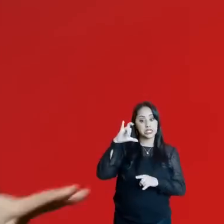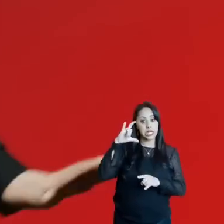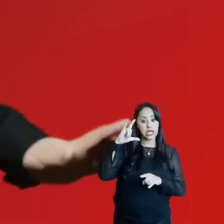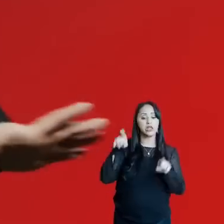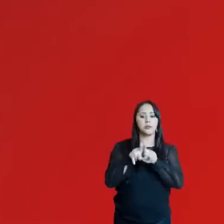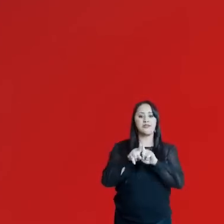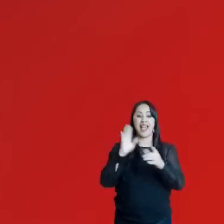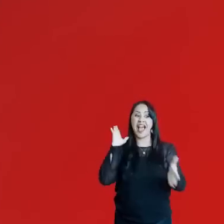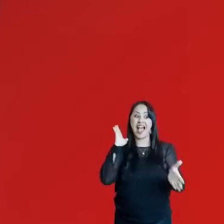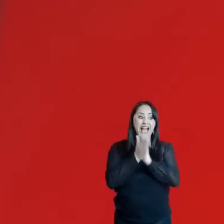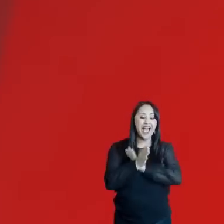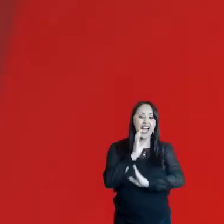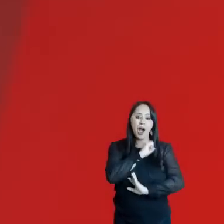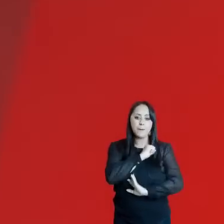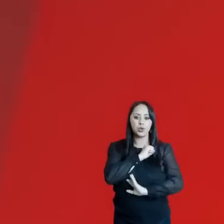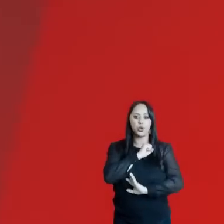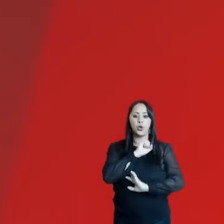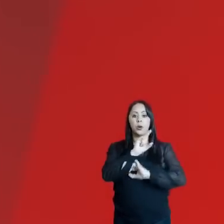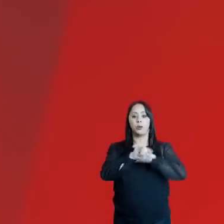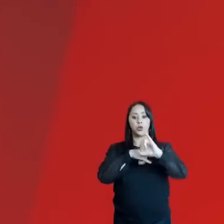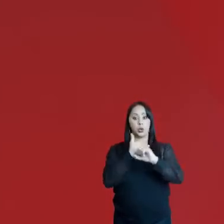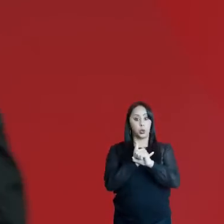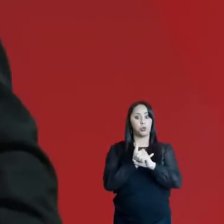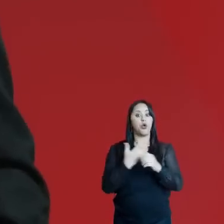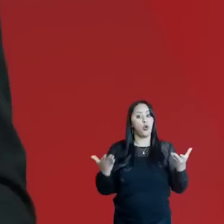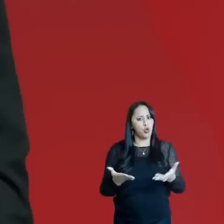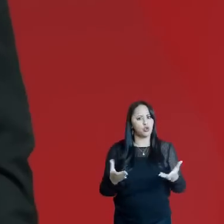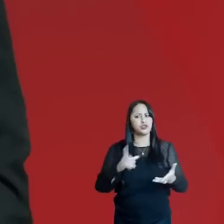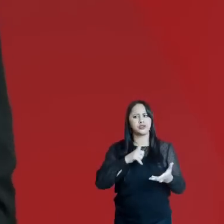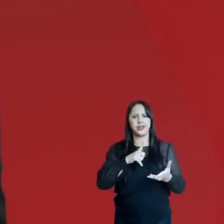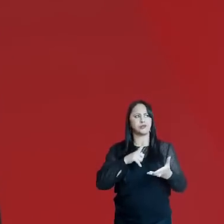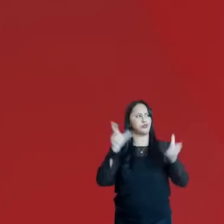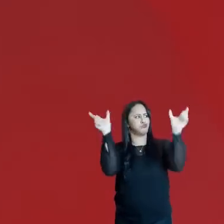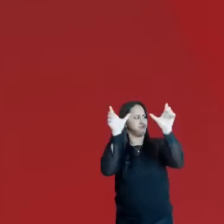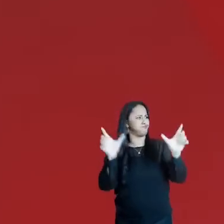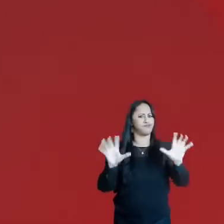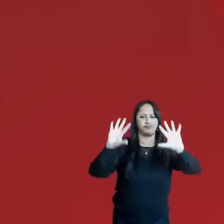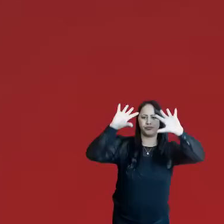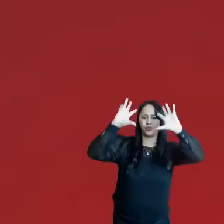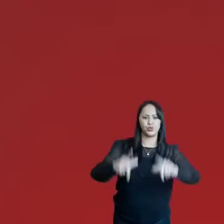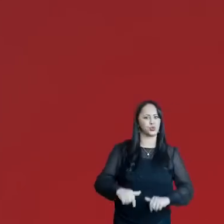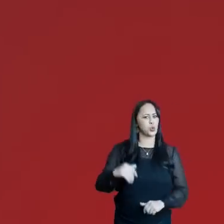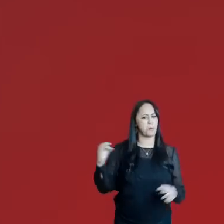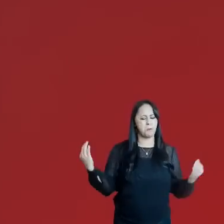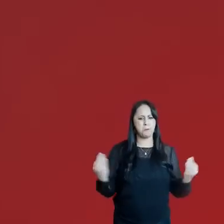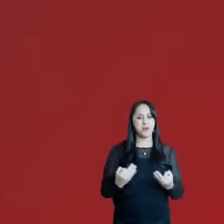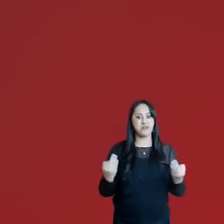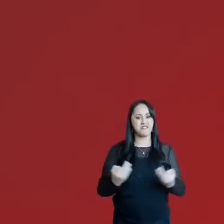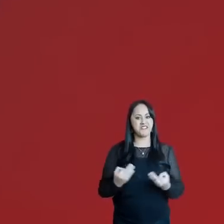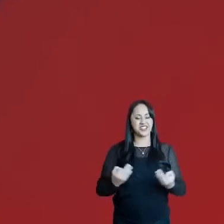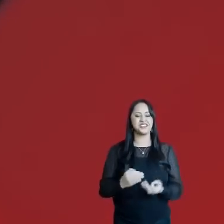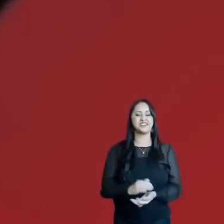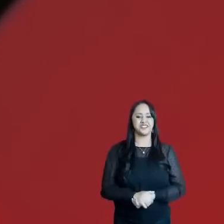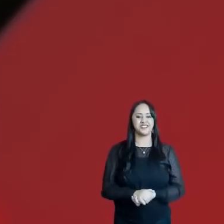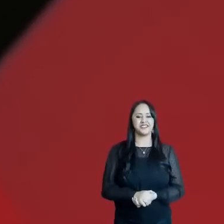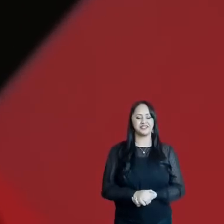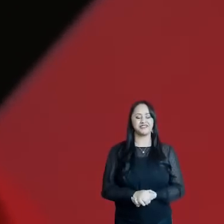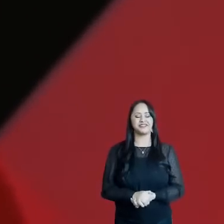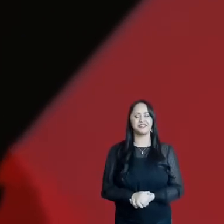porque não tem como comparar, porque hoje nós estamos com a estrutura, né, Ellen? Quem é aquela câmerazinha que a gente tem lá em